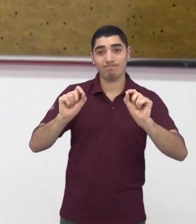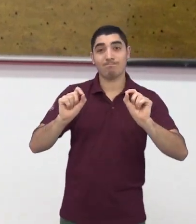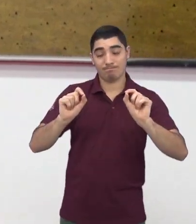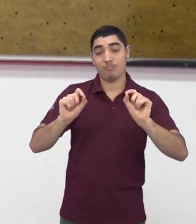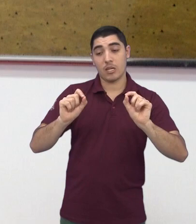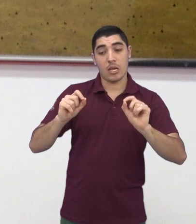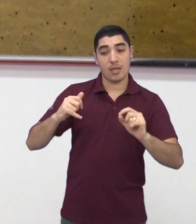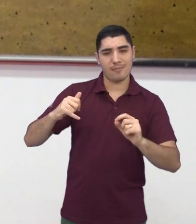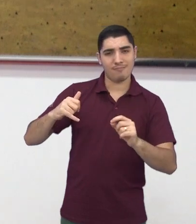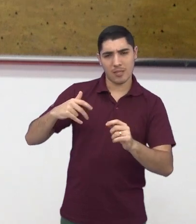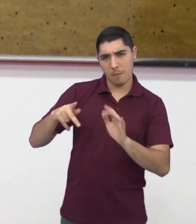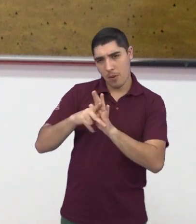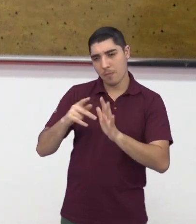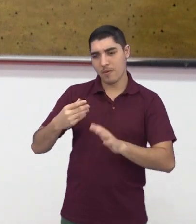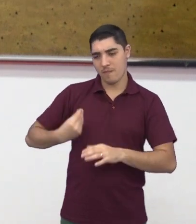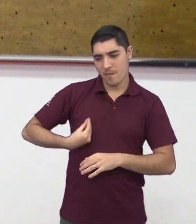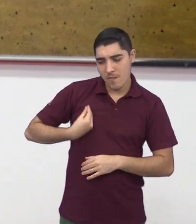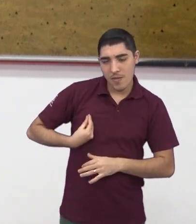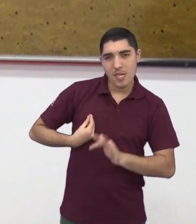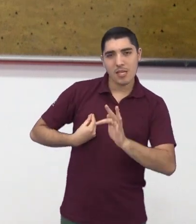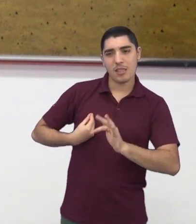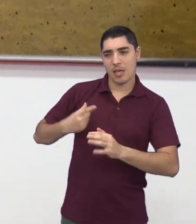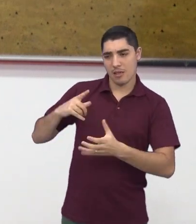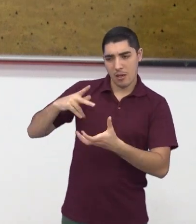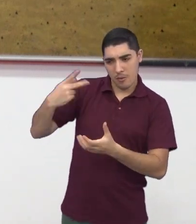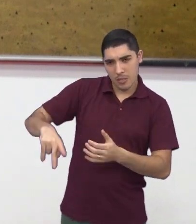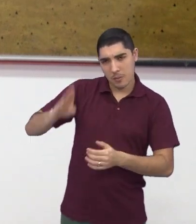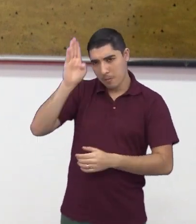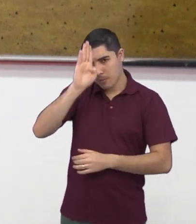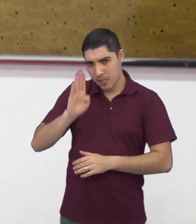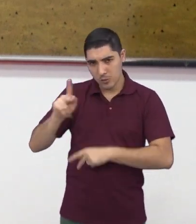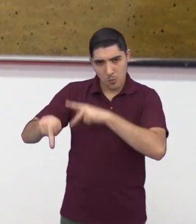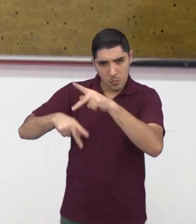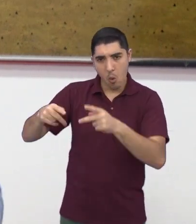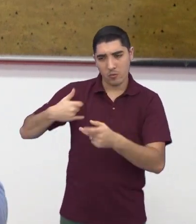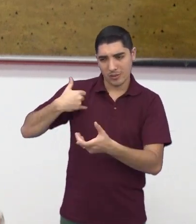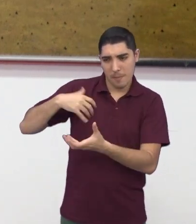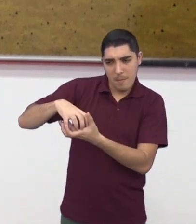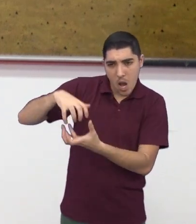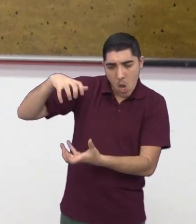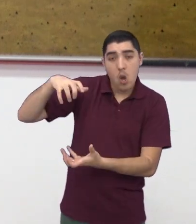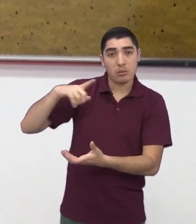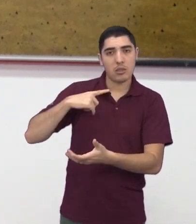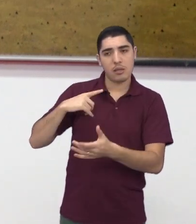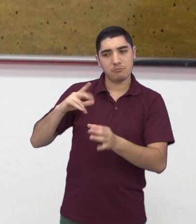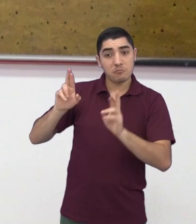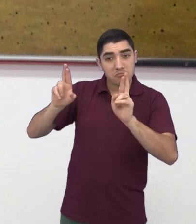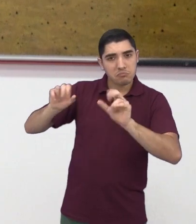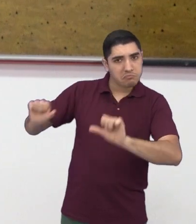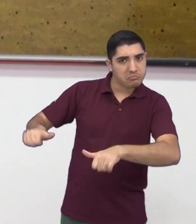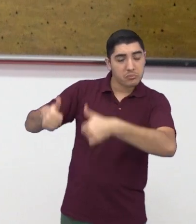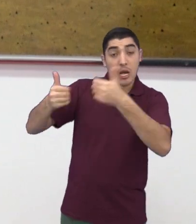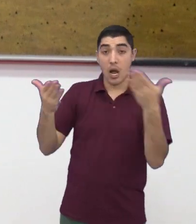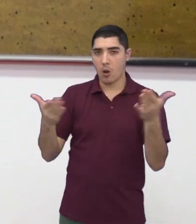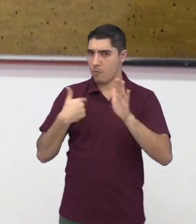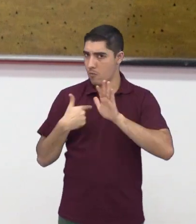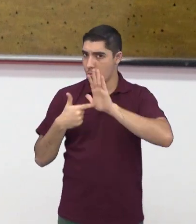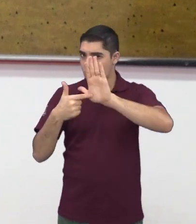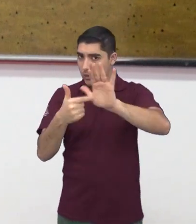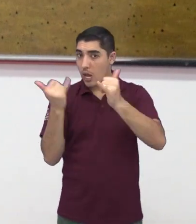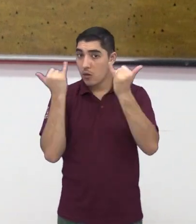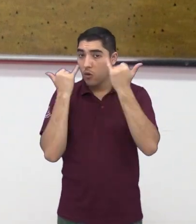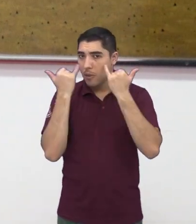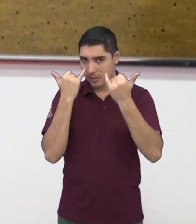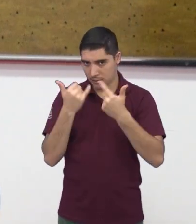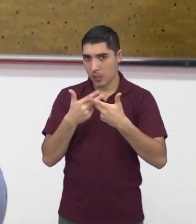da expectativa de vida, falamos do envelhecimento da população brasileira. E Dani, para contribuir então com a conversa, vou trazer alguns dados para